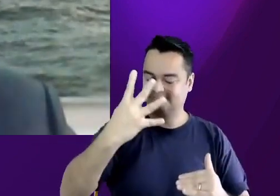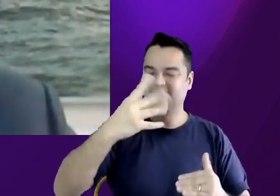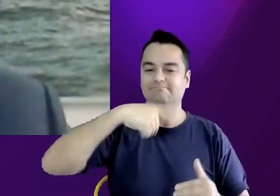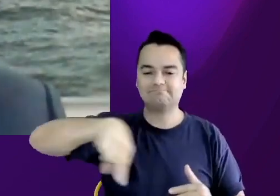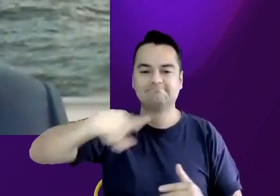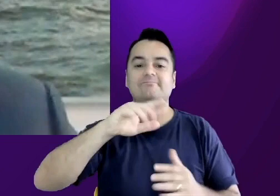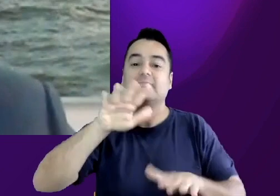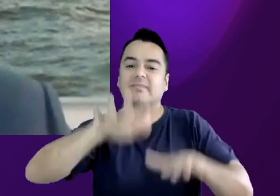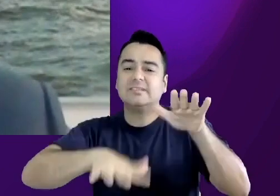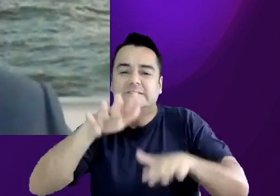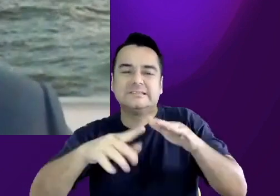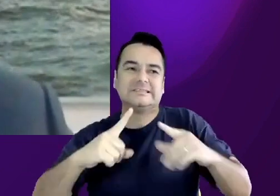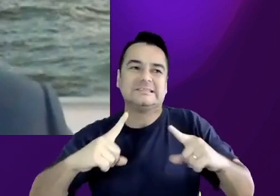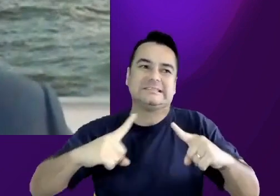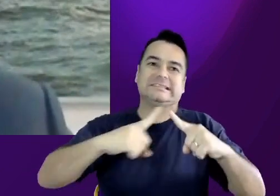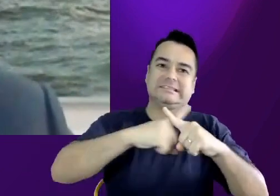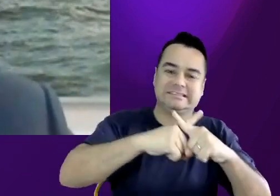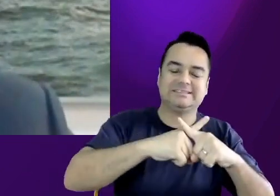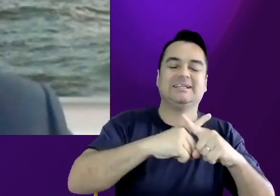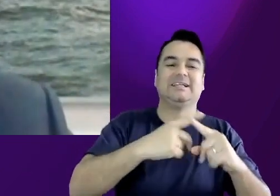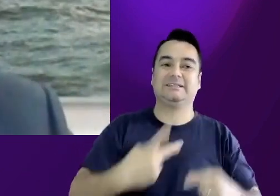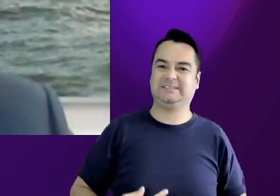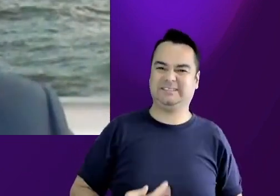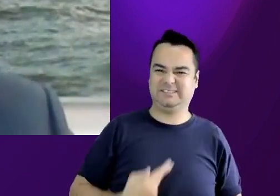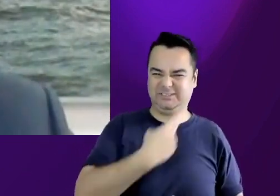na cirurgia gastrointestinal oncológica.